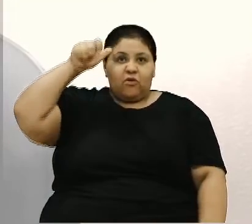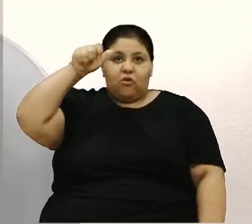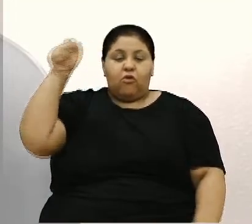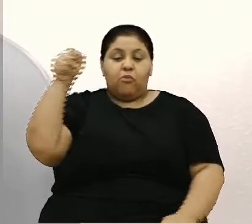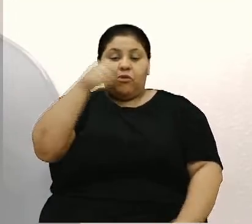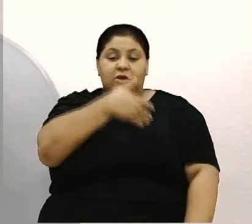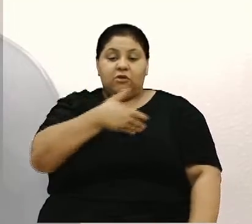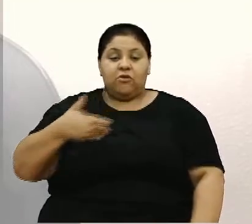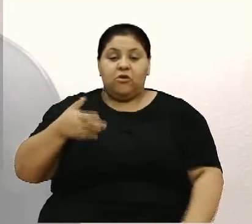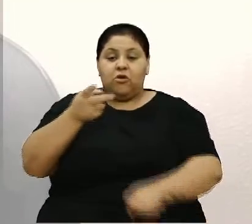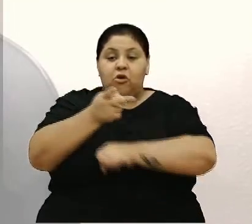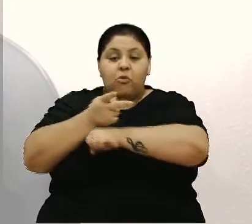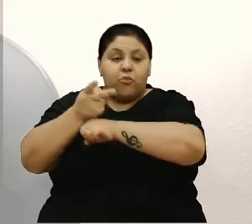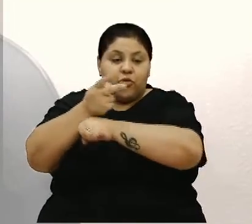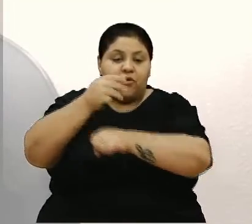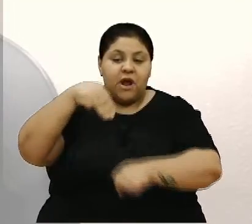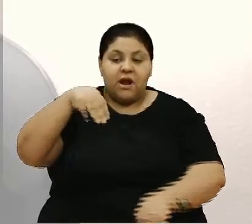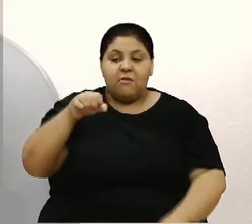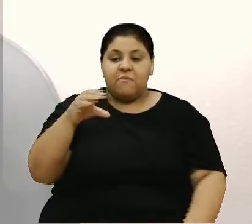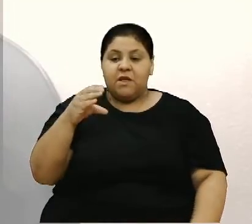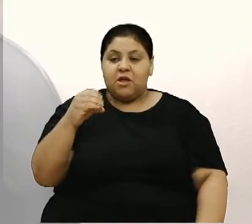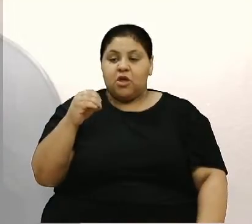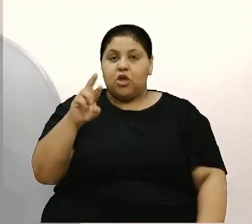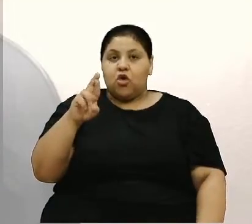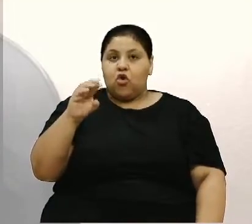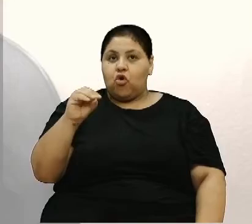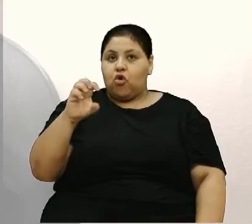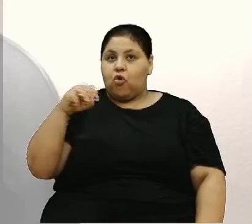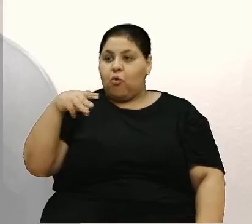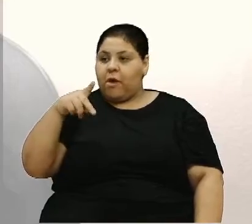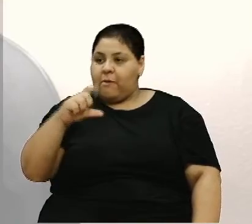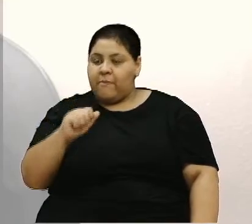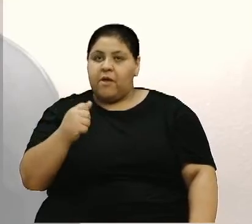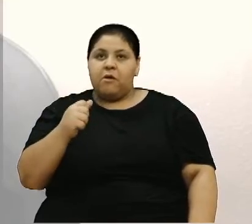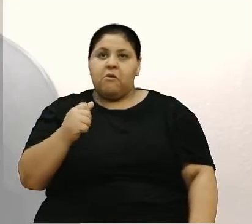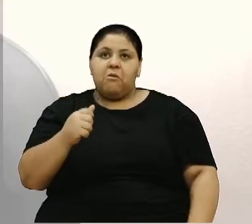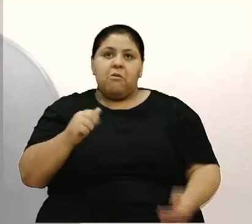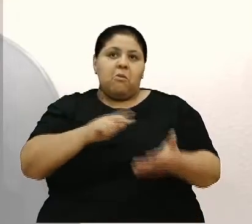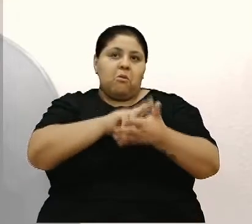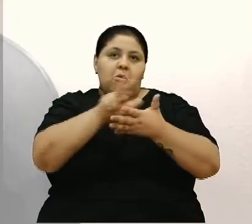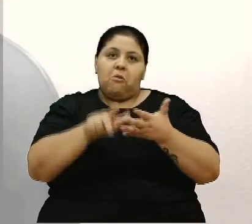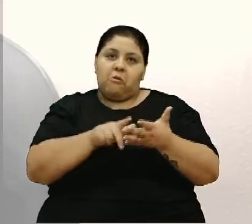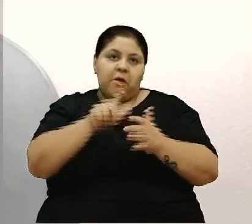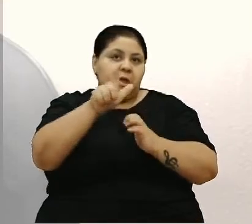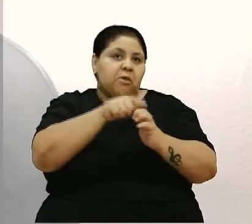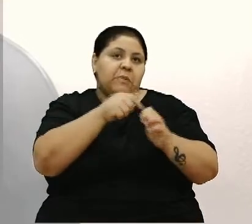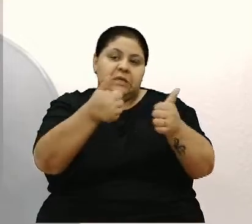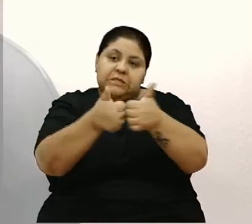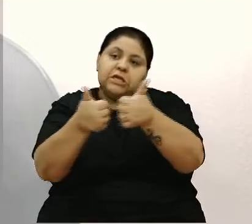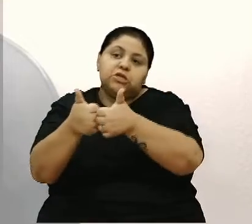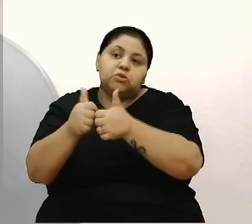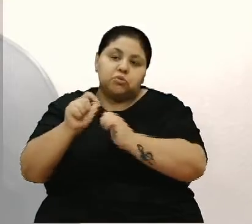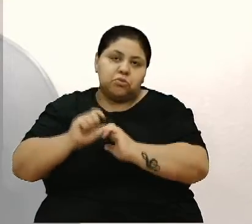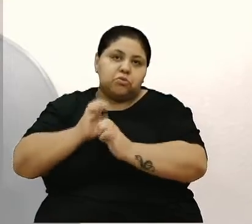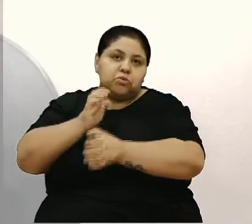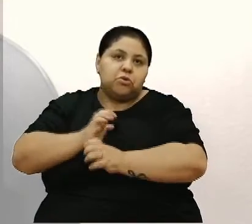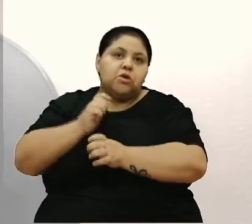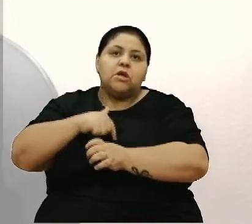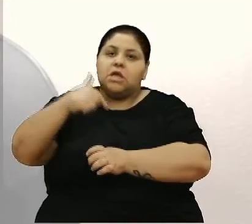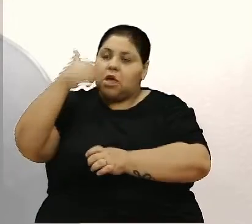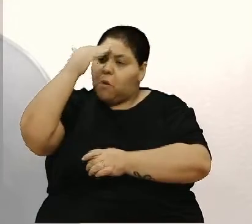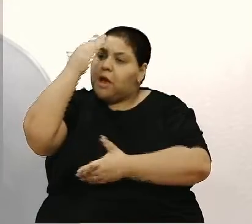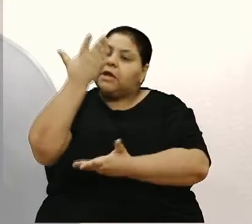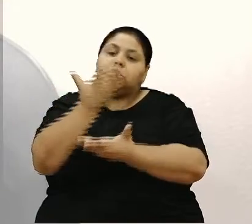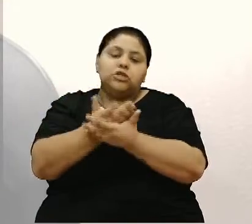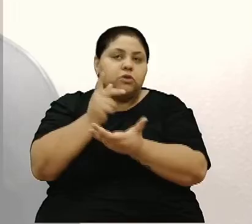ou procurar a Microempa ou qualquer outra, né, que está ali ao lado do empreendedor. E eu tenho certeza absoluta que